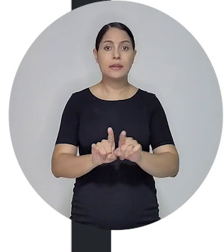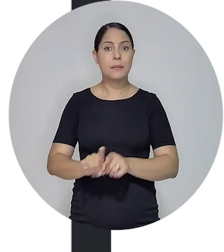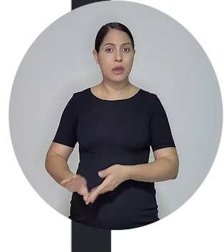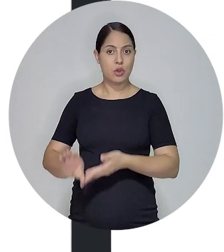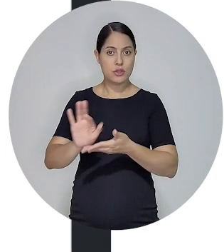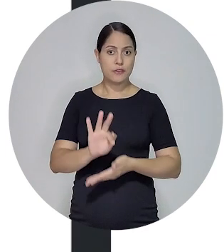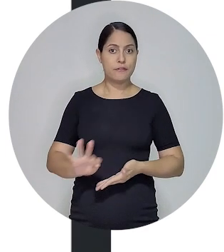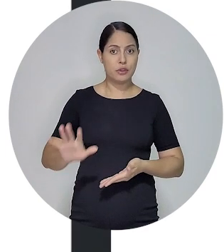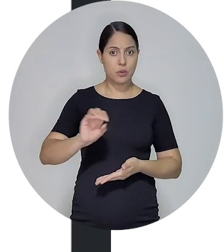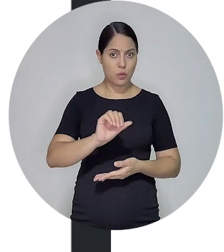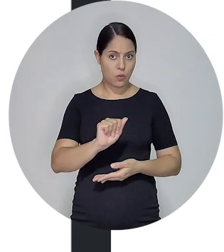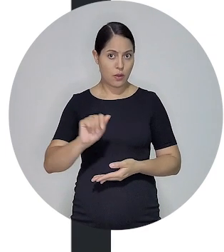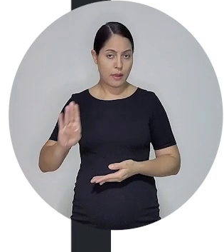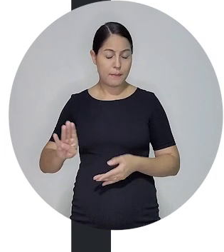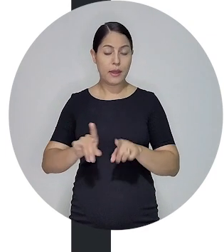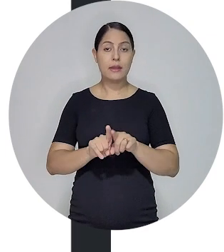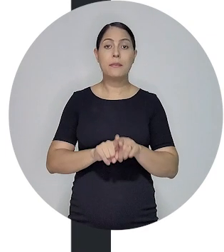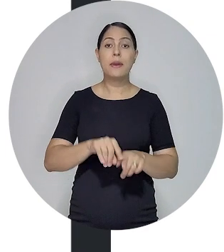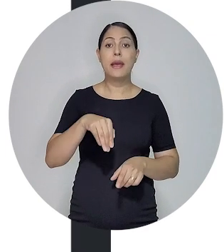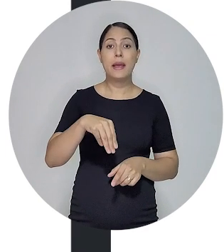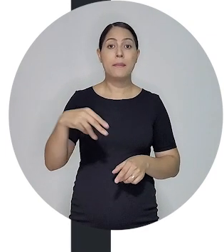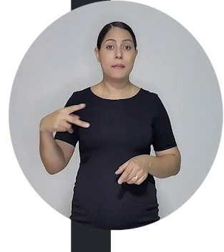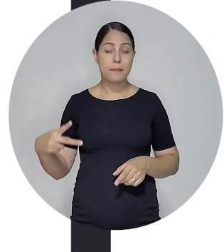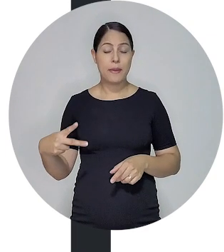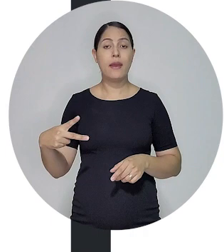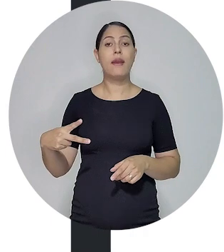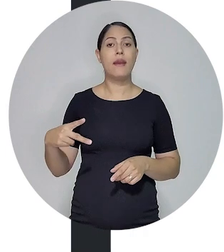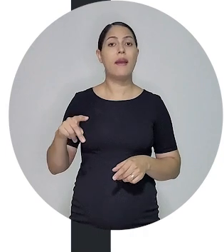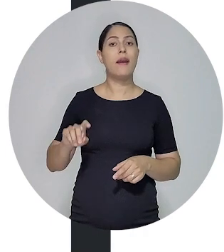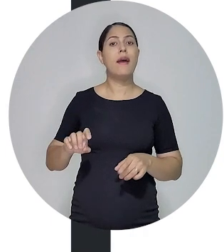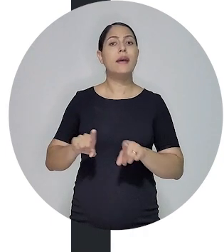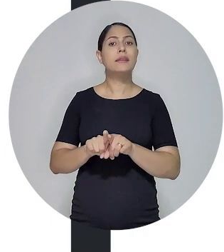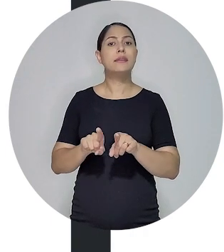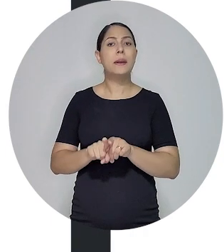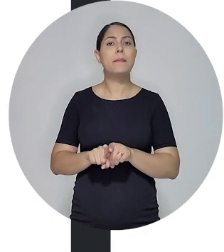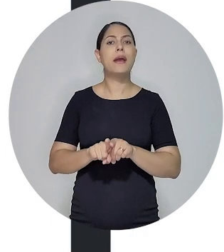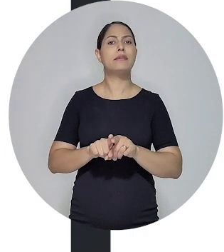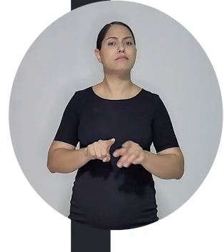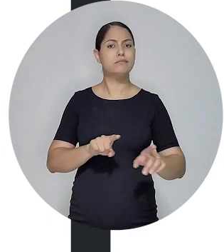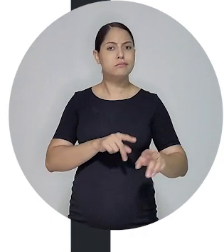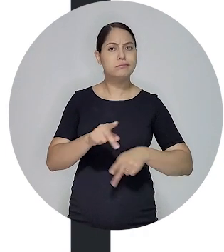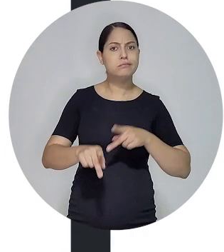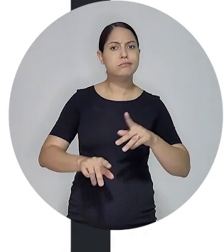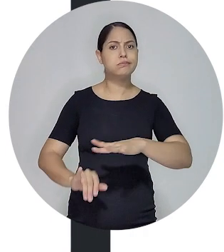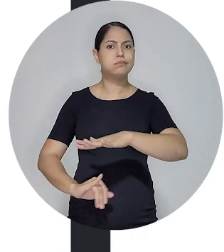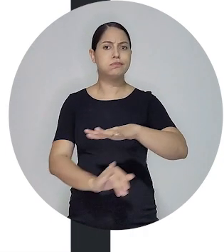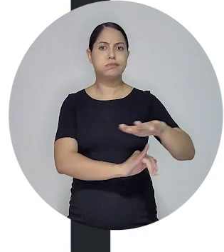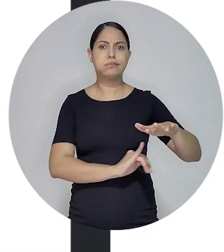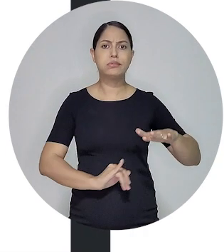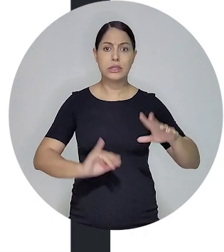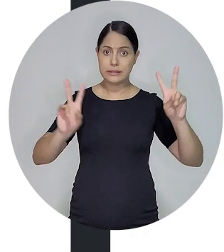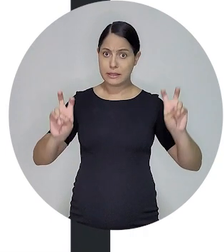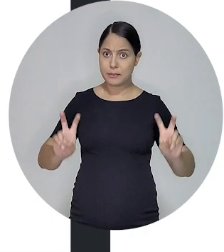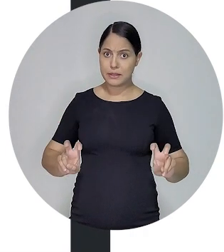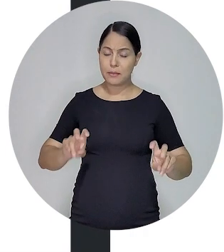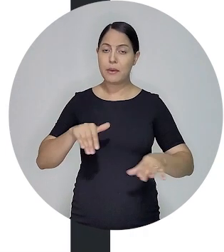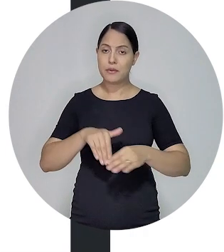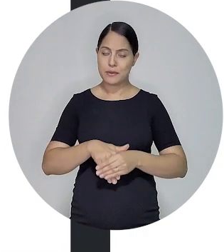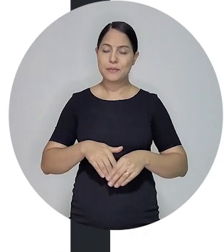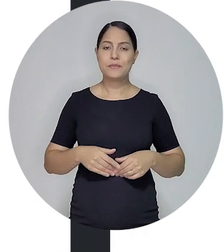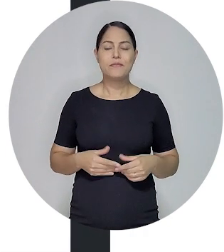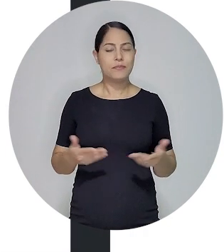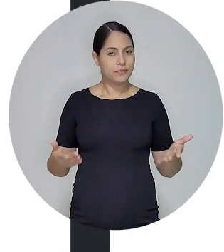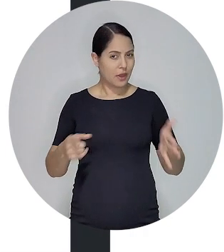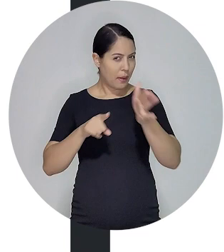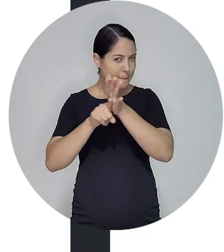partidos políticos, do Conselho Federal da Ordem dos Advogados do Brasil, do Ministério Público Eleitoral e de entidades da sociedade civil